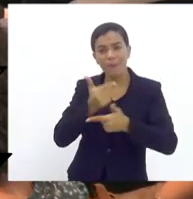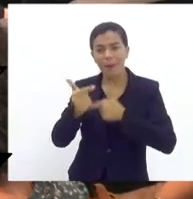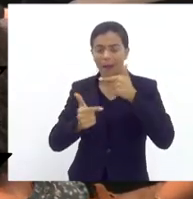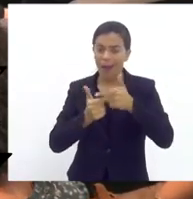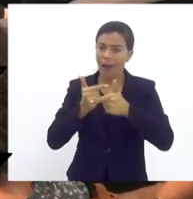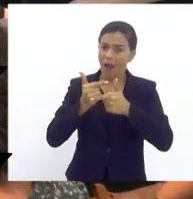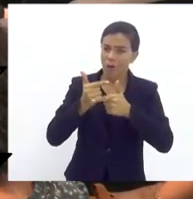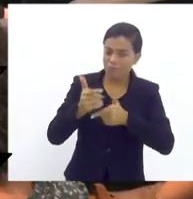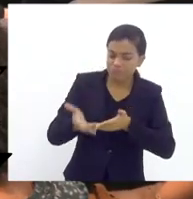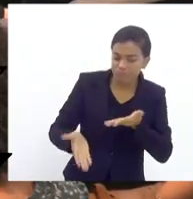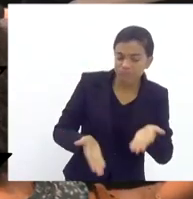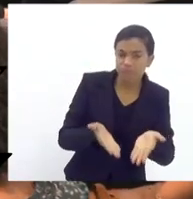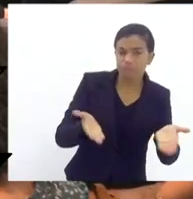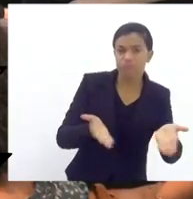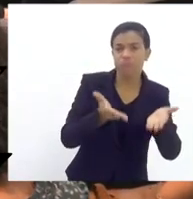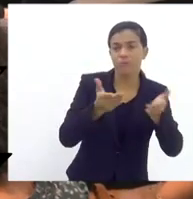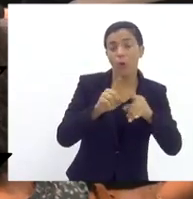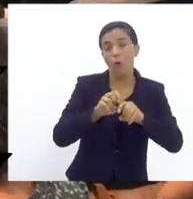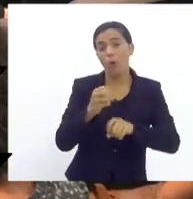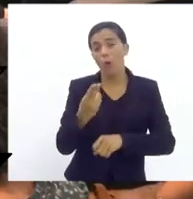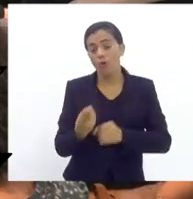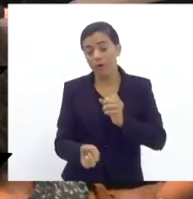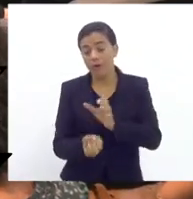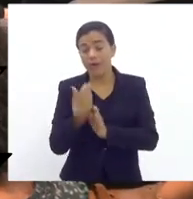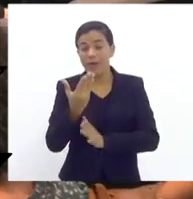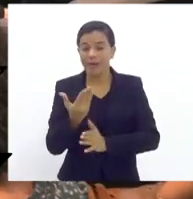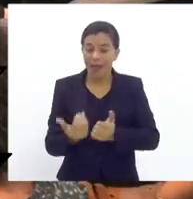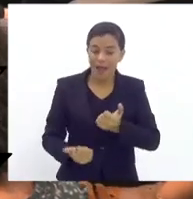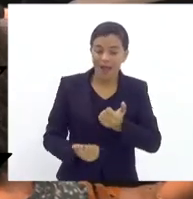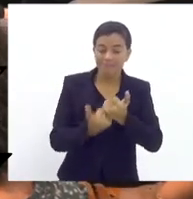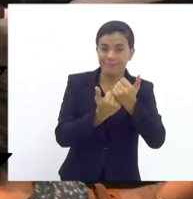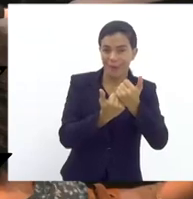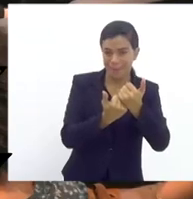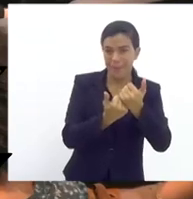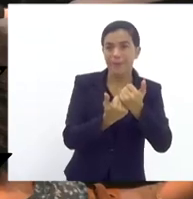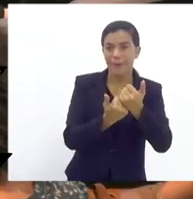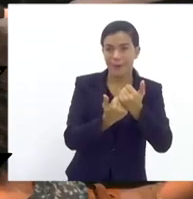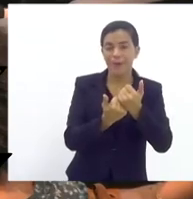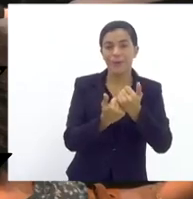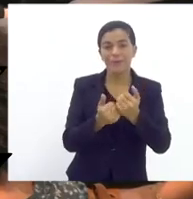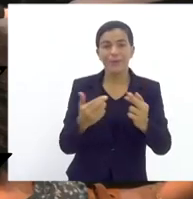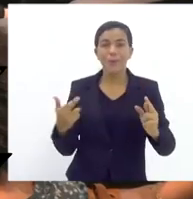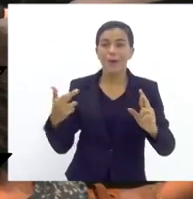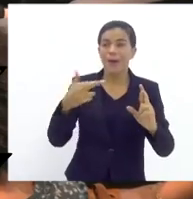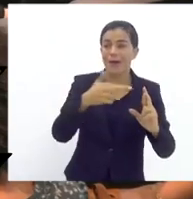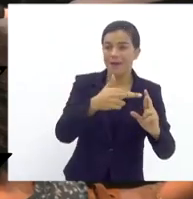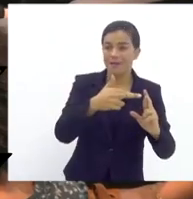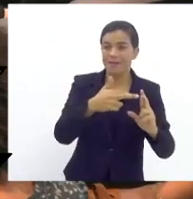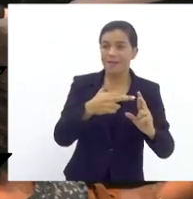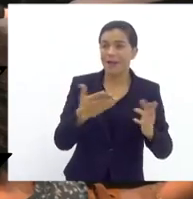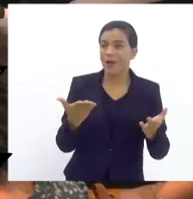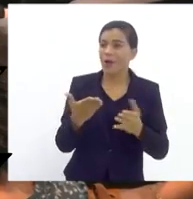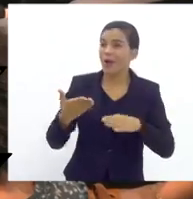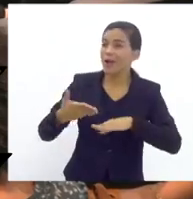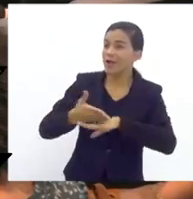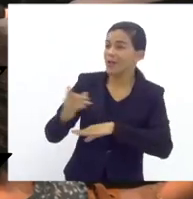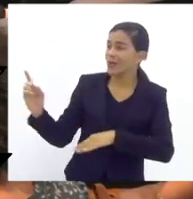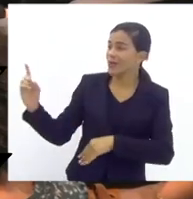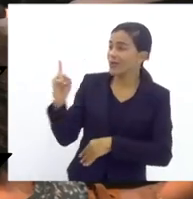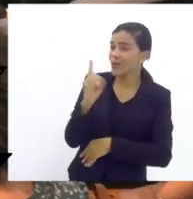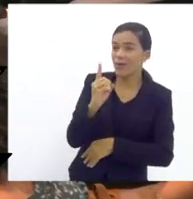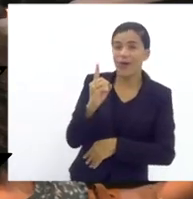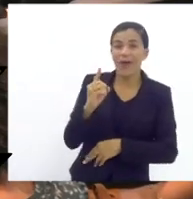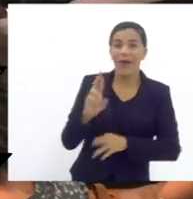como a gente pode fortalecê-las ou criar rede né referência entre elas entrou aqui a nossa representante